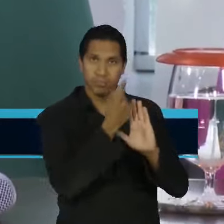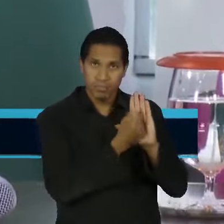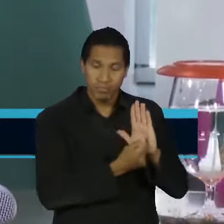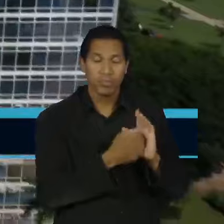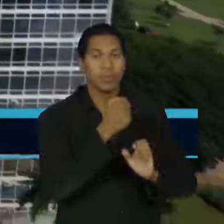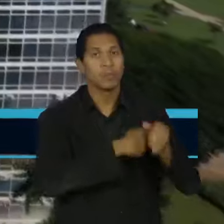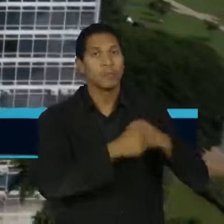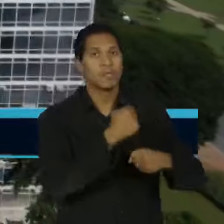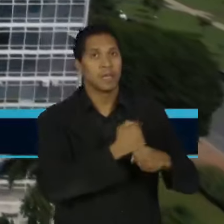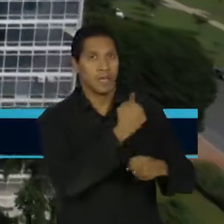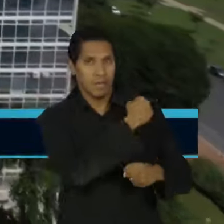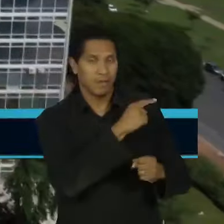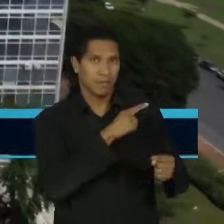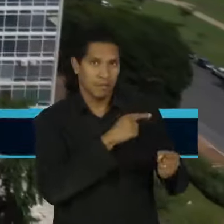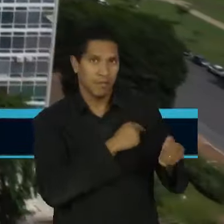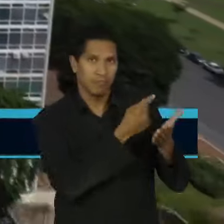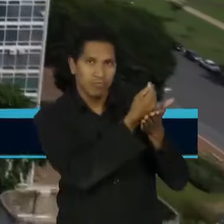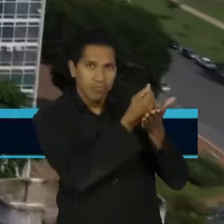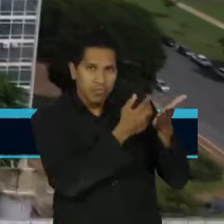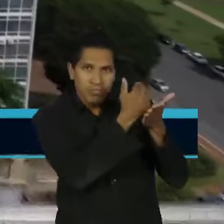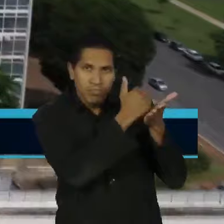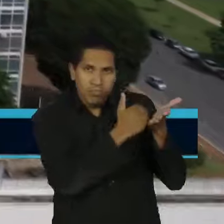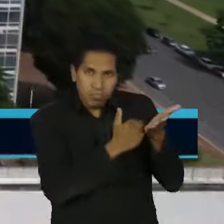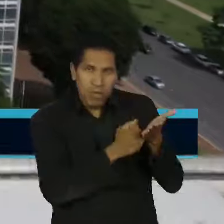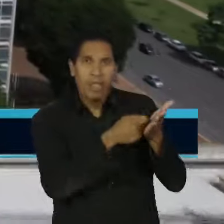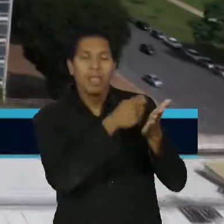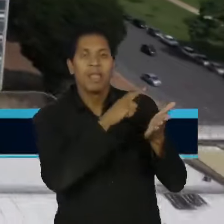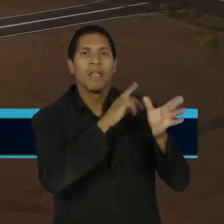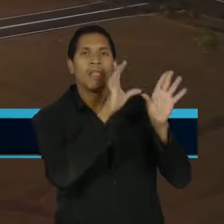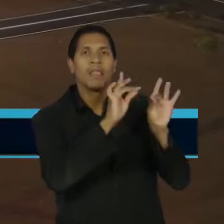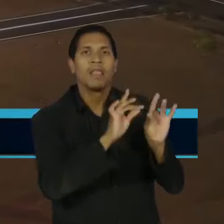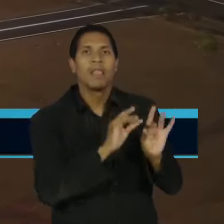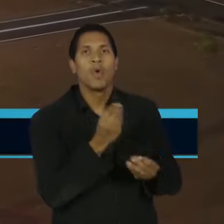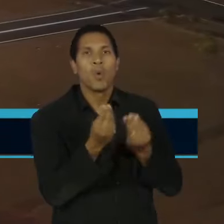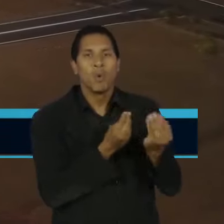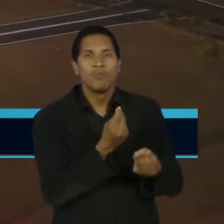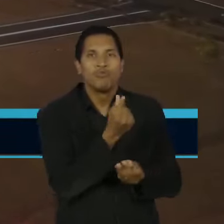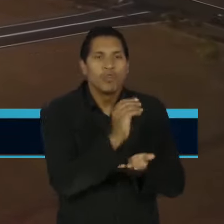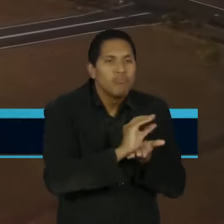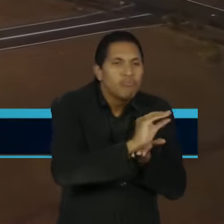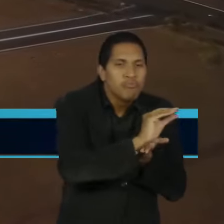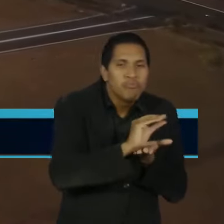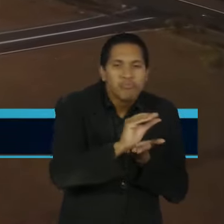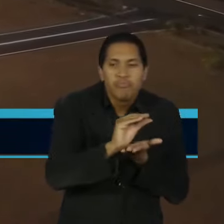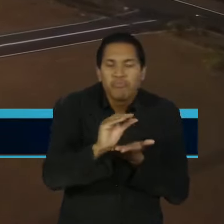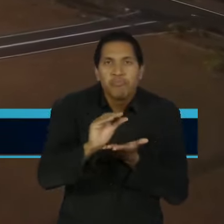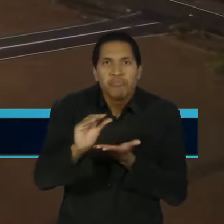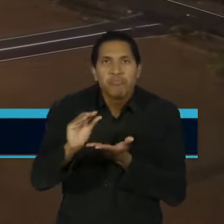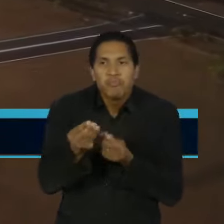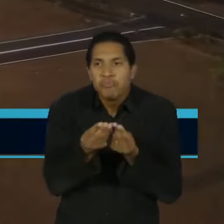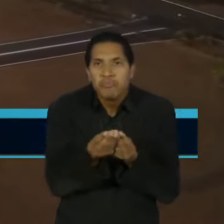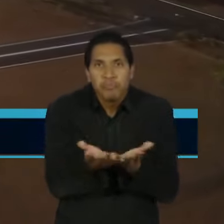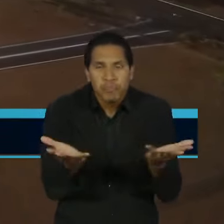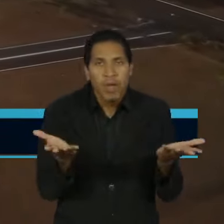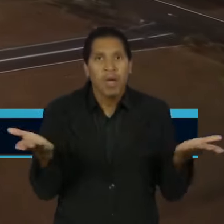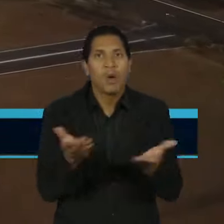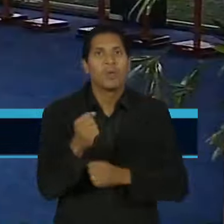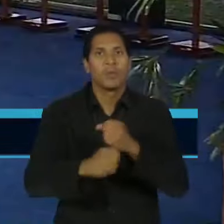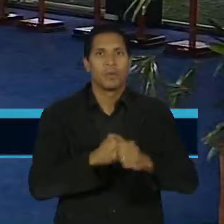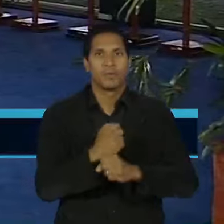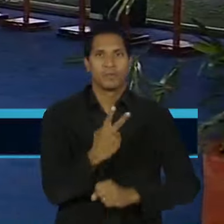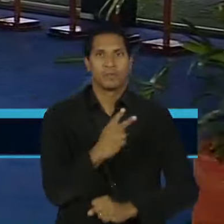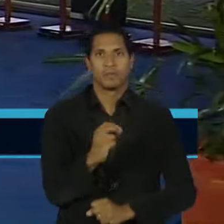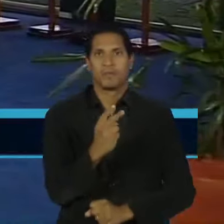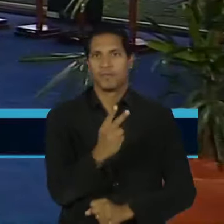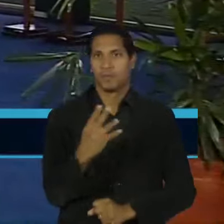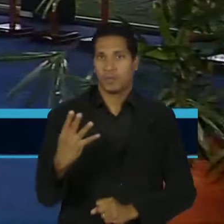do ano passado. O texto é responsável por detalhar como será distribuído o dinheiro da União agora em 2024.